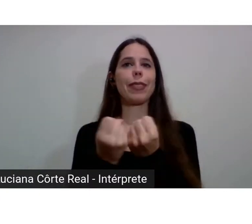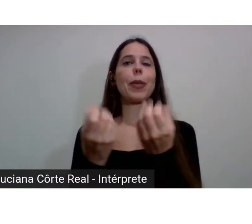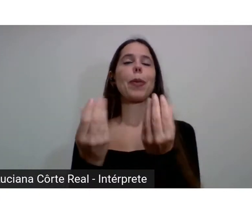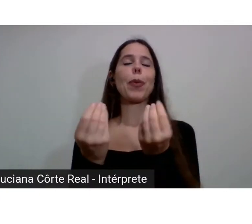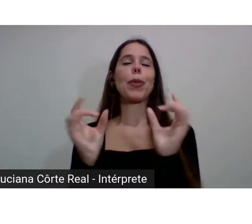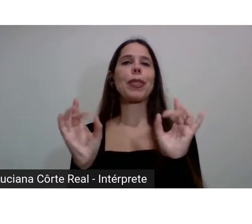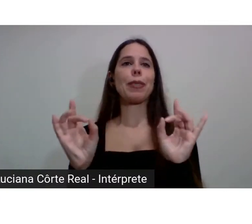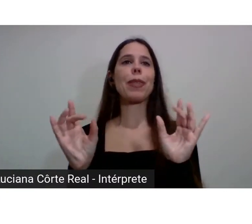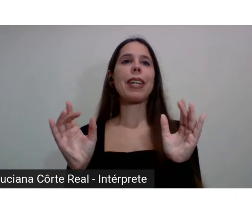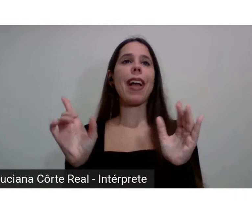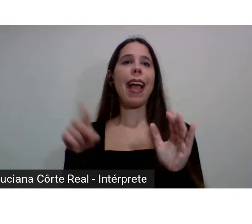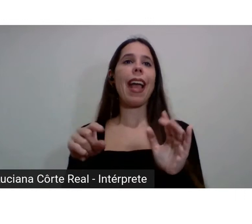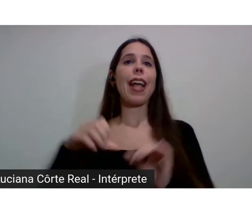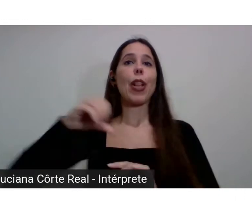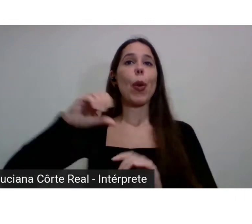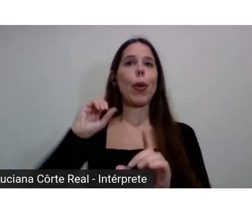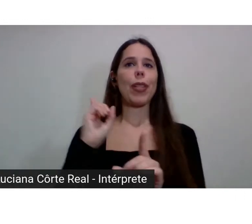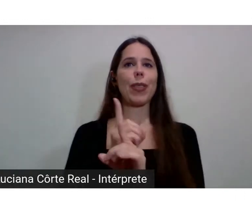para o nosso 9º encontro.